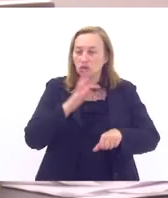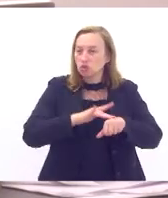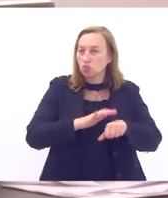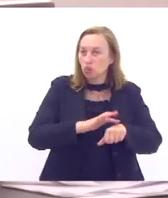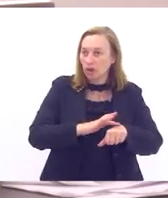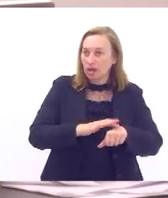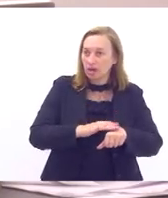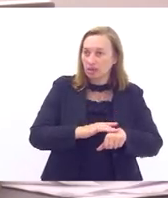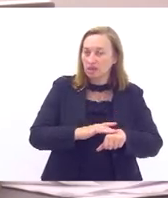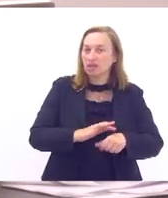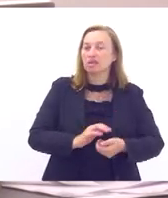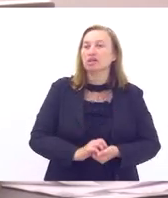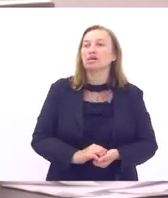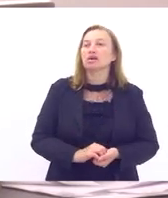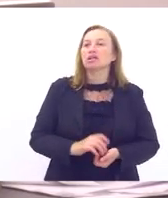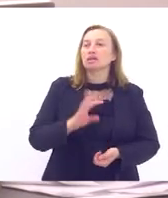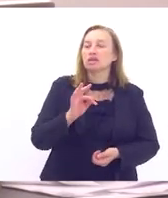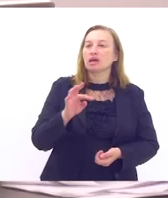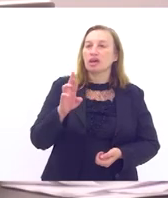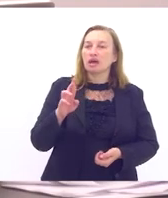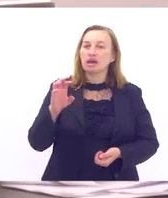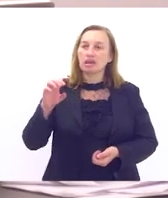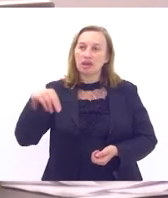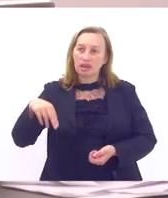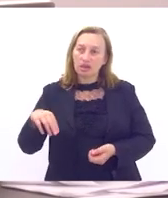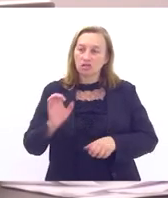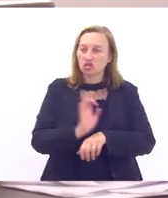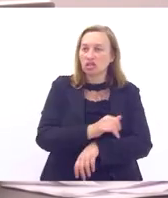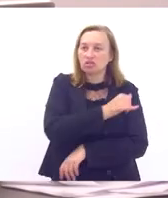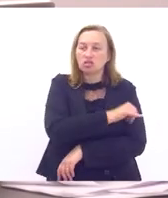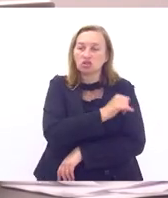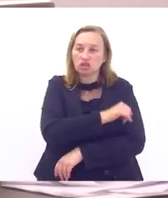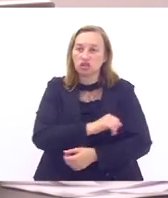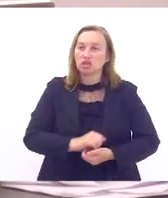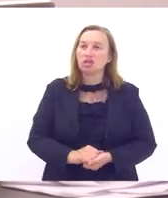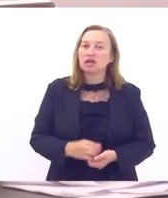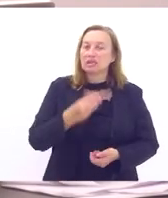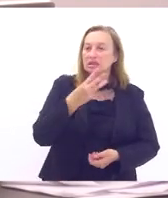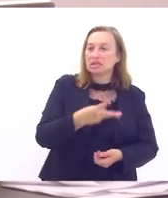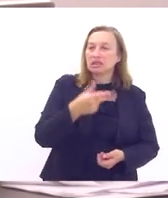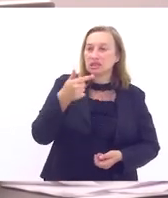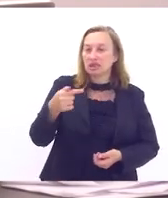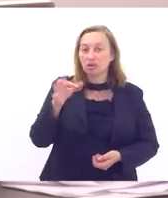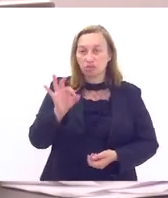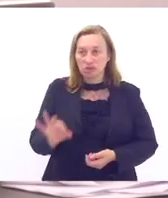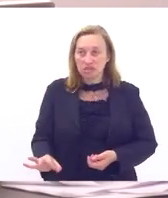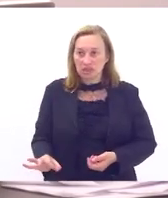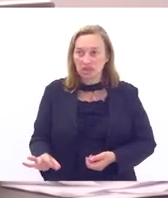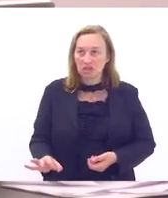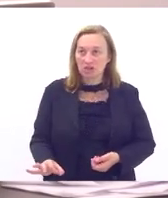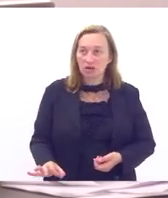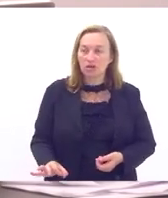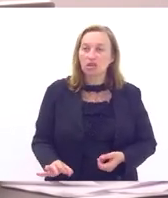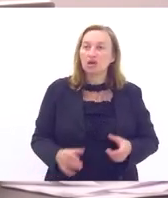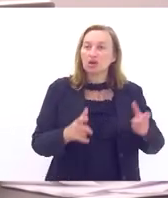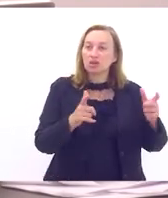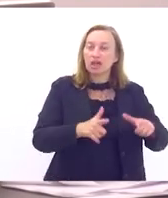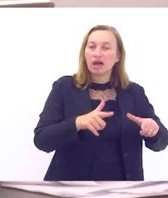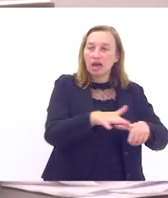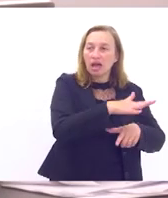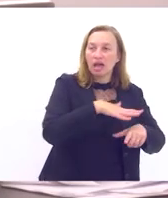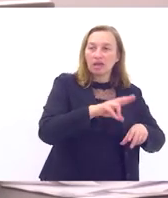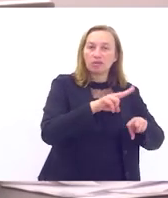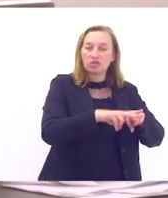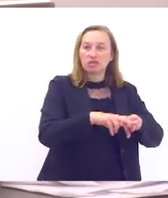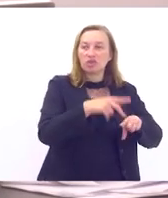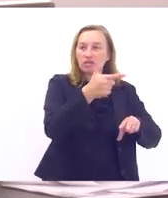TRM no estado do Rio de Janeiro, na população livre, era de 37%, e no sistema prisional era de